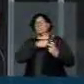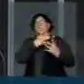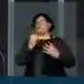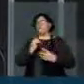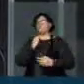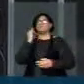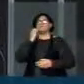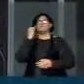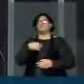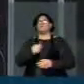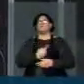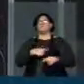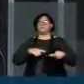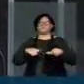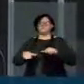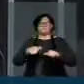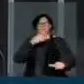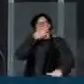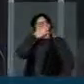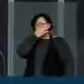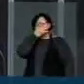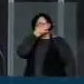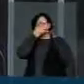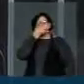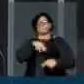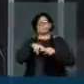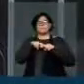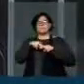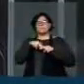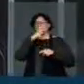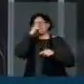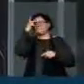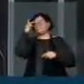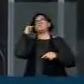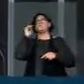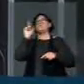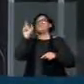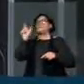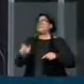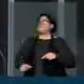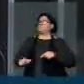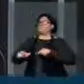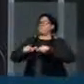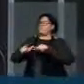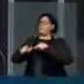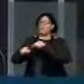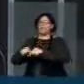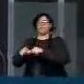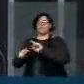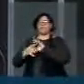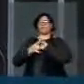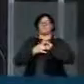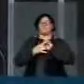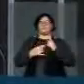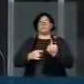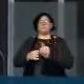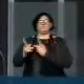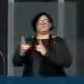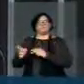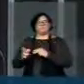ao nosso trabalho. Portanto, são trabalhadores também e isso nos une.